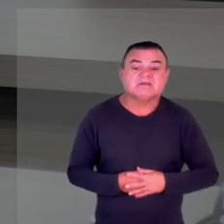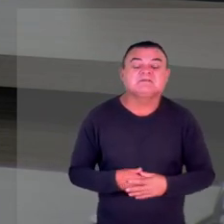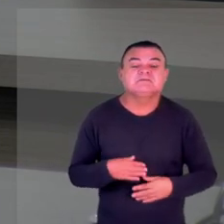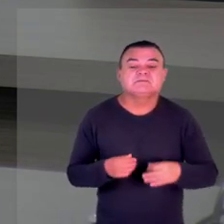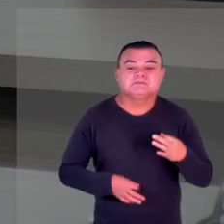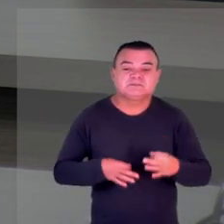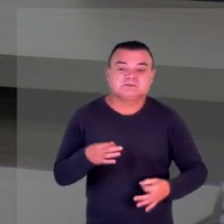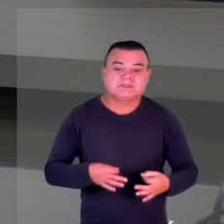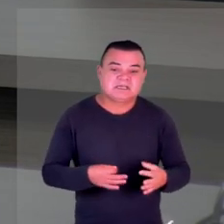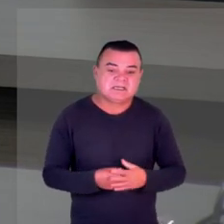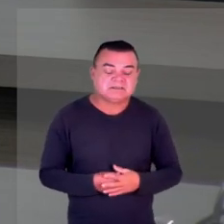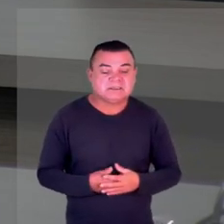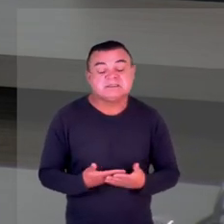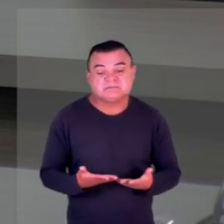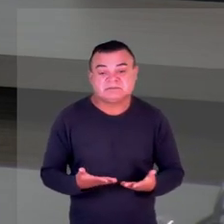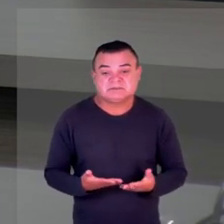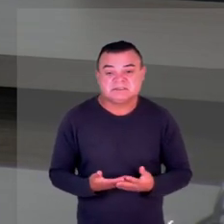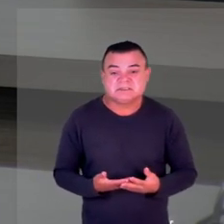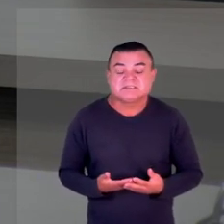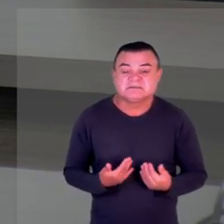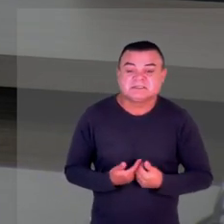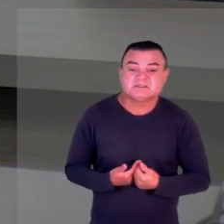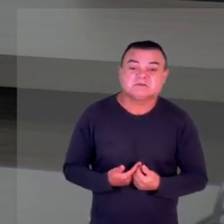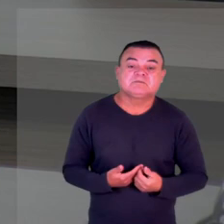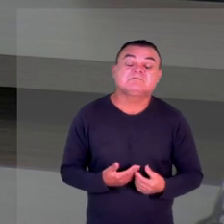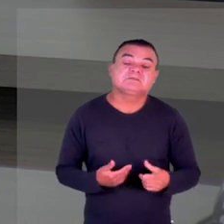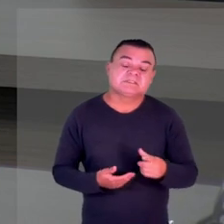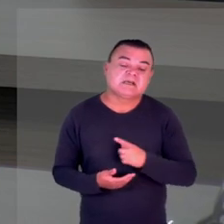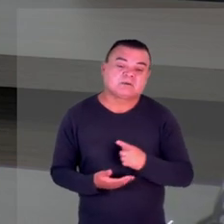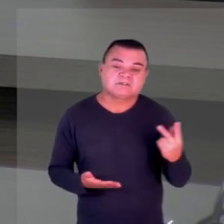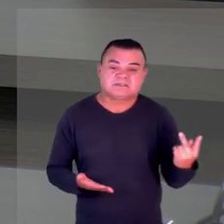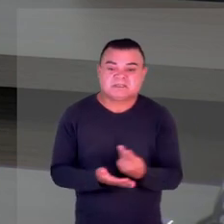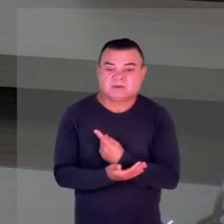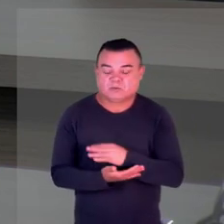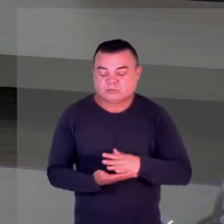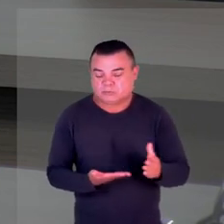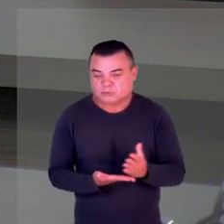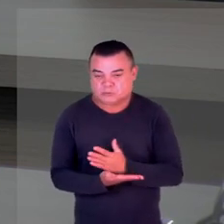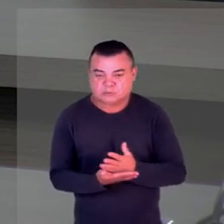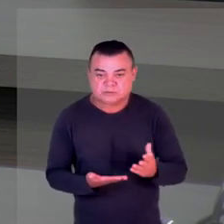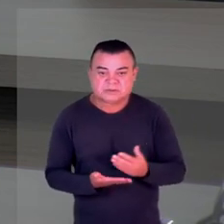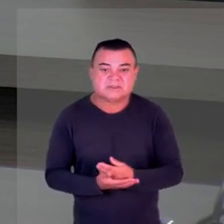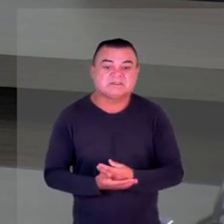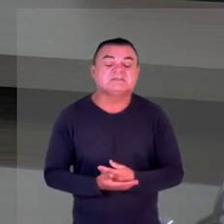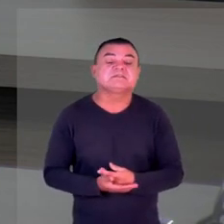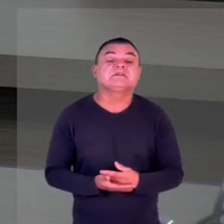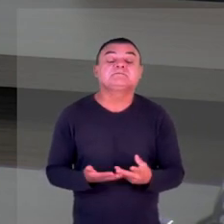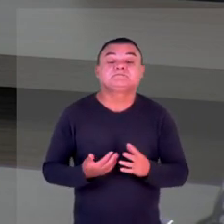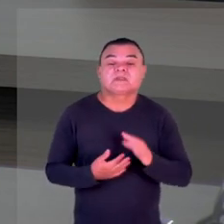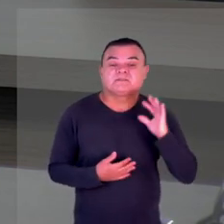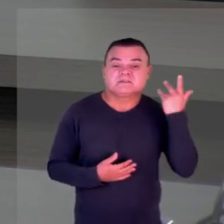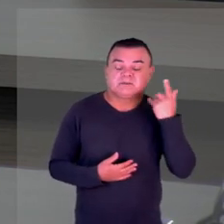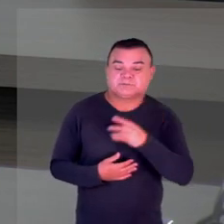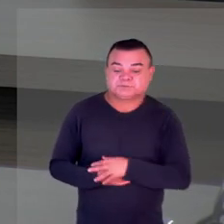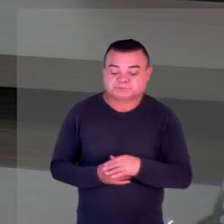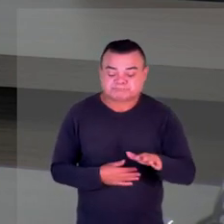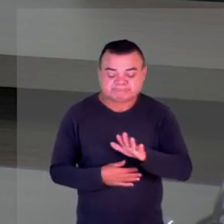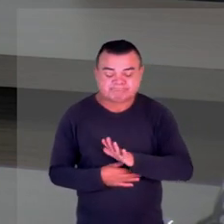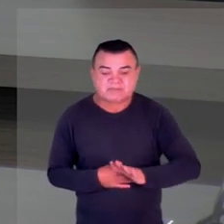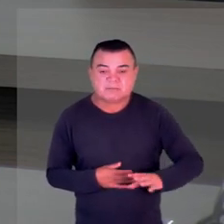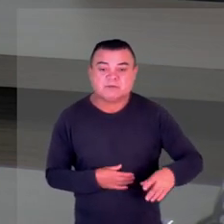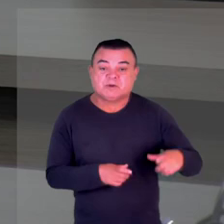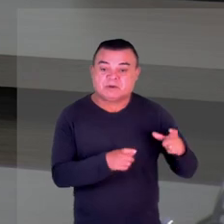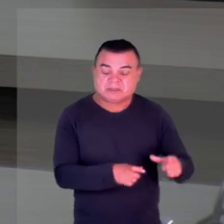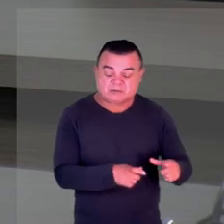novas iniciativas legislativas em âmbito local Mas seria obviamente muito melhor que fosse Federal essa lei